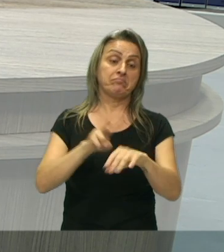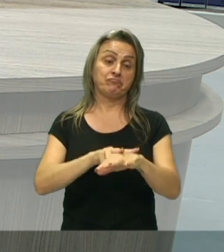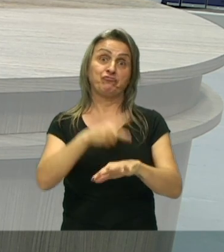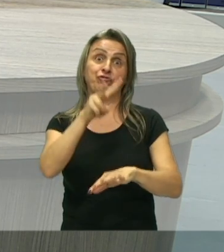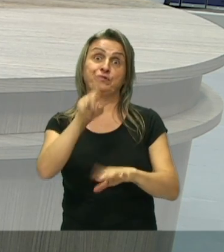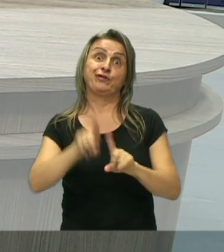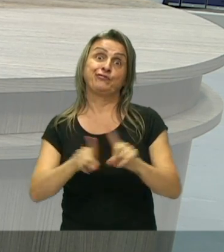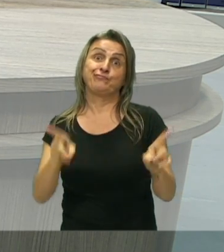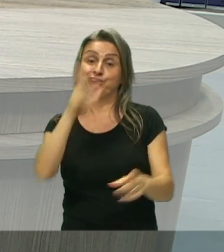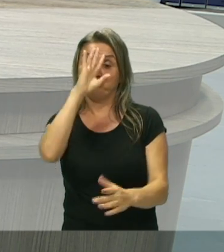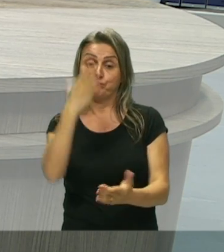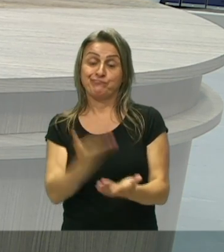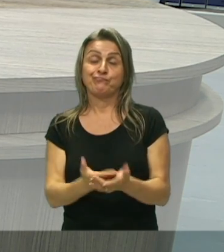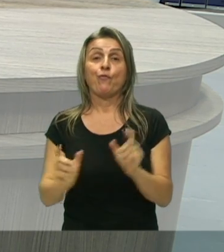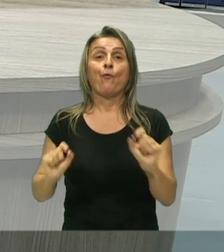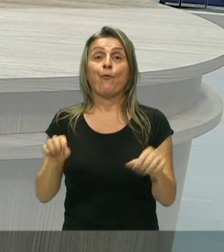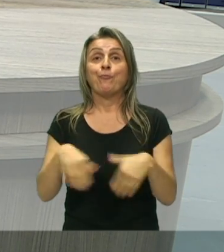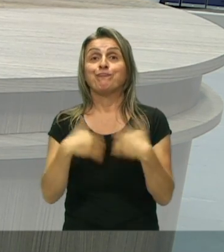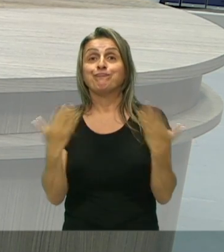Mas